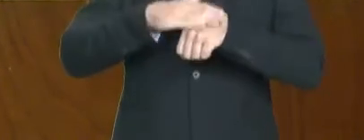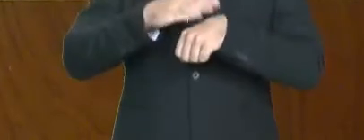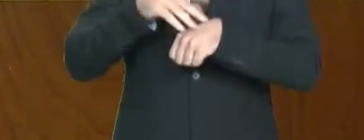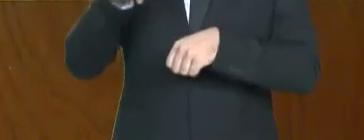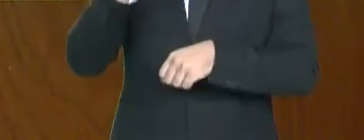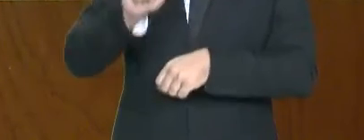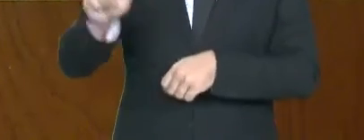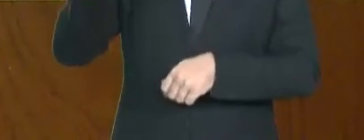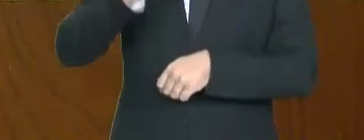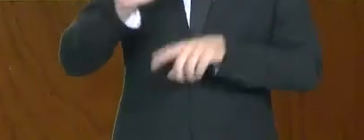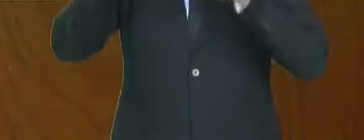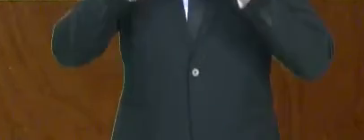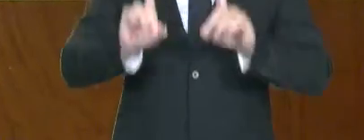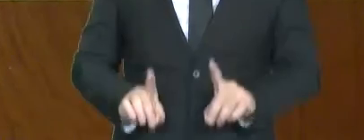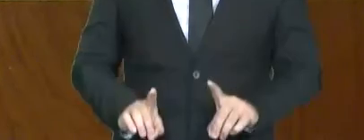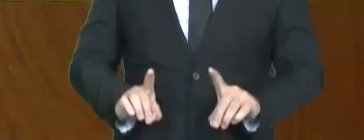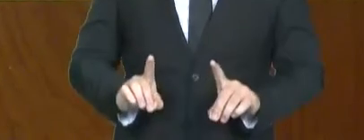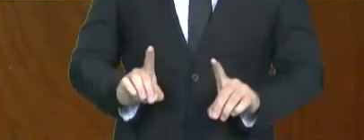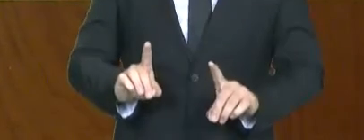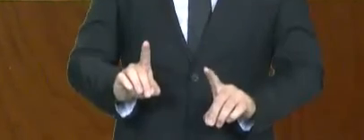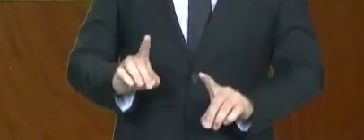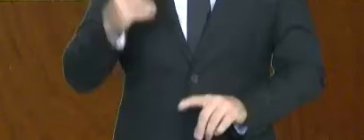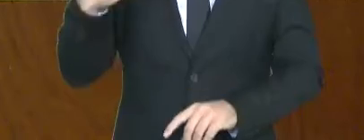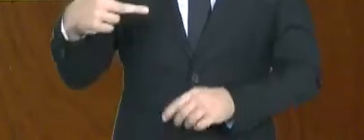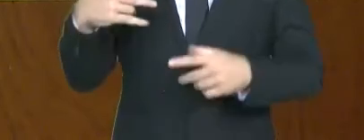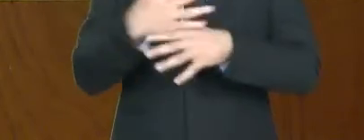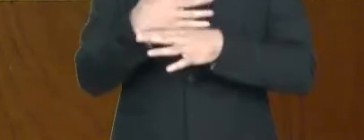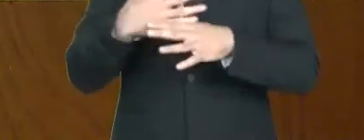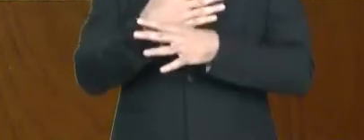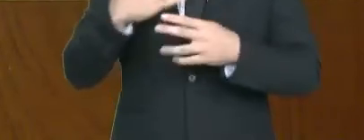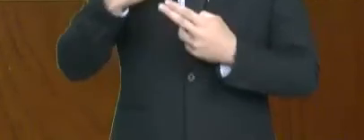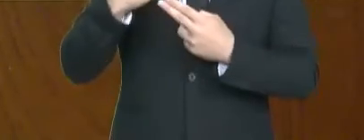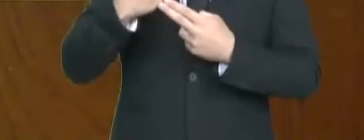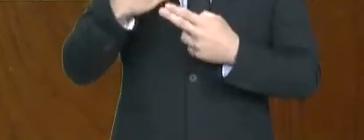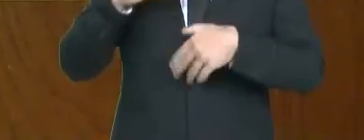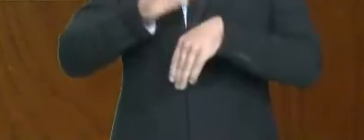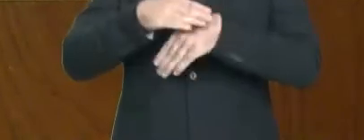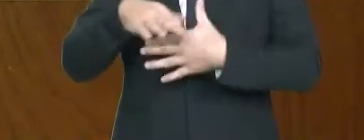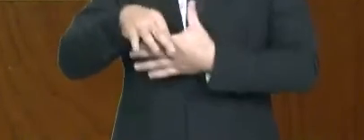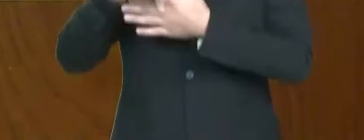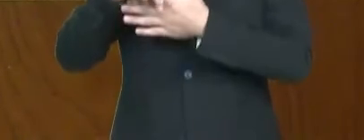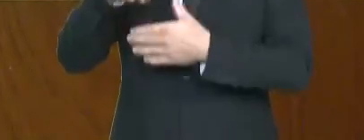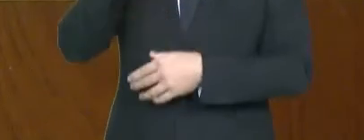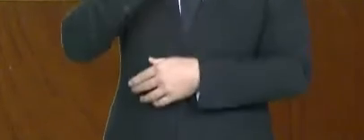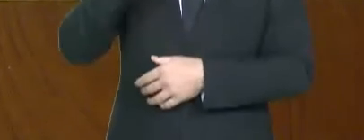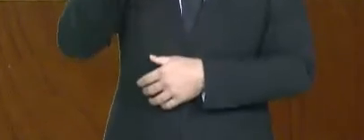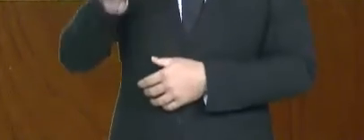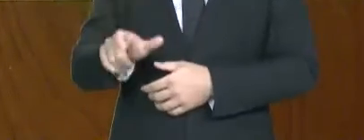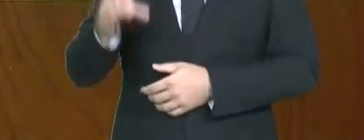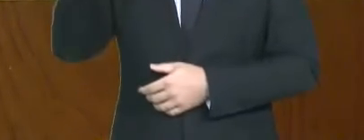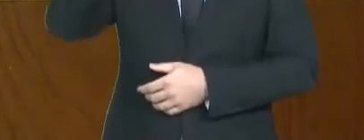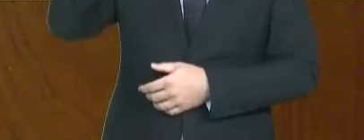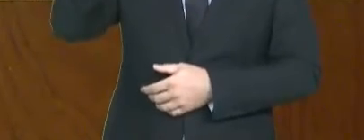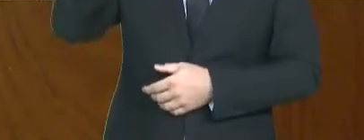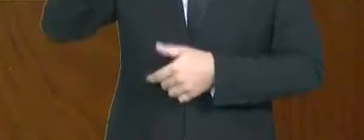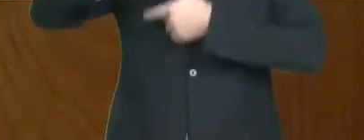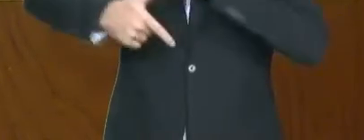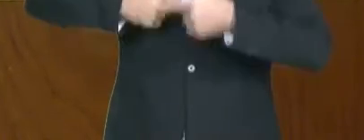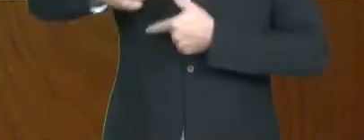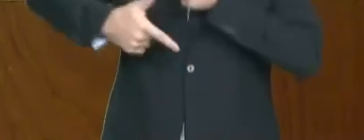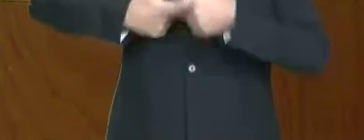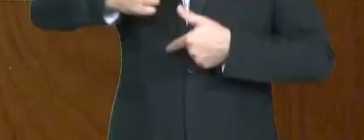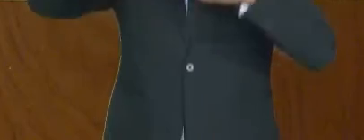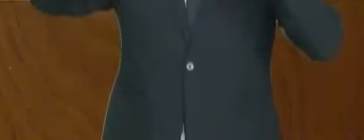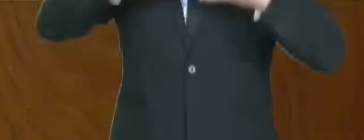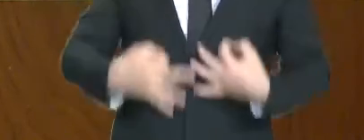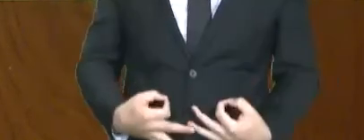Deficientes Físicos da cidade de Timon, conduzido por um senhor tenaz, trabalhador, íntegro,